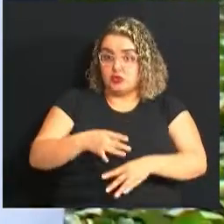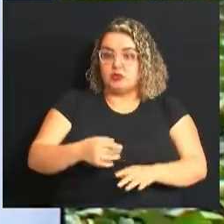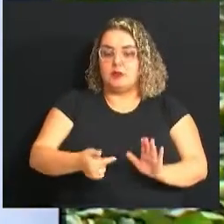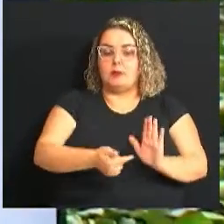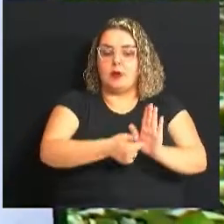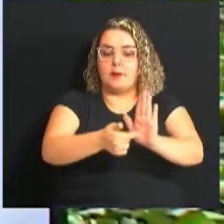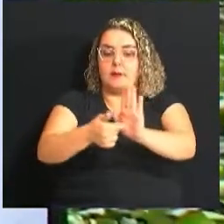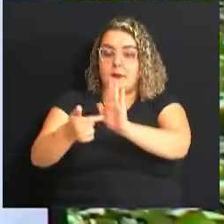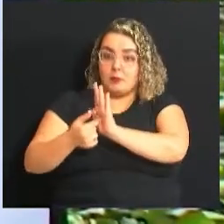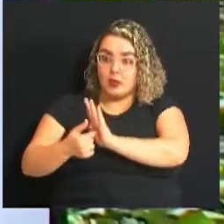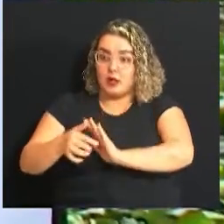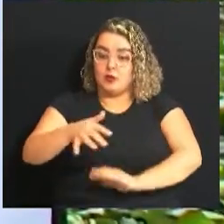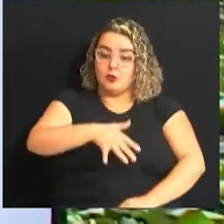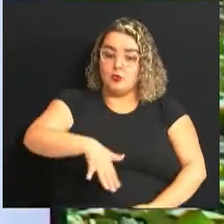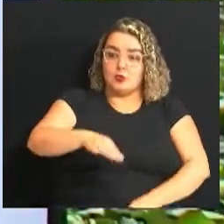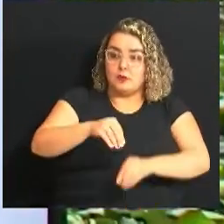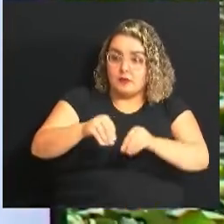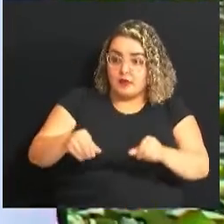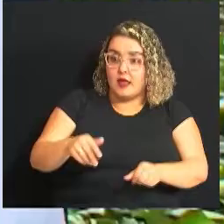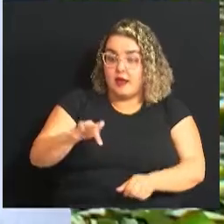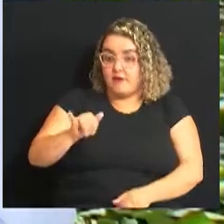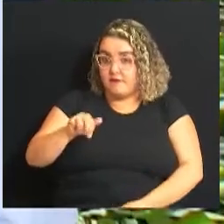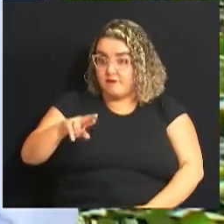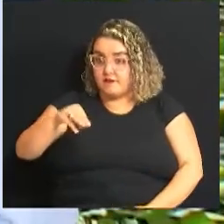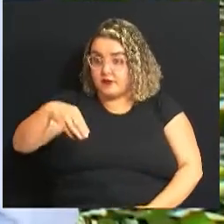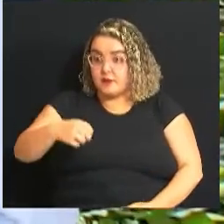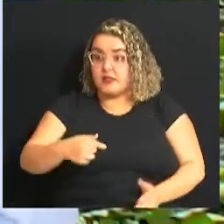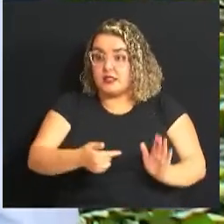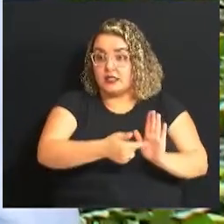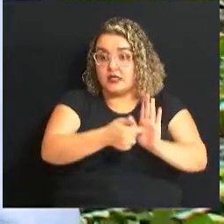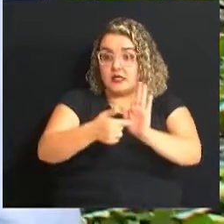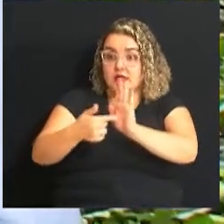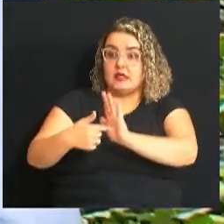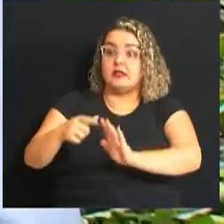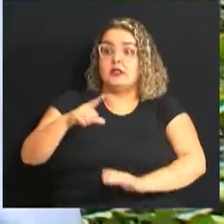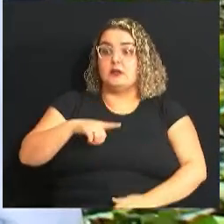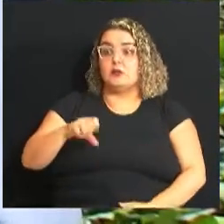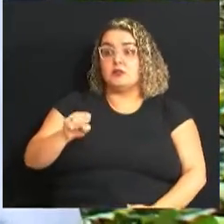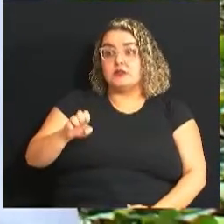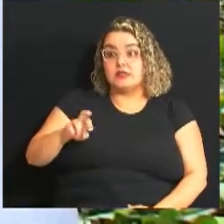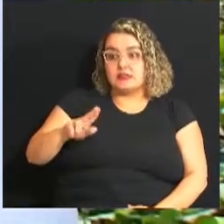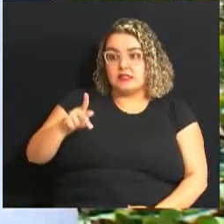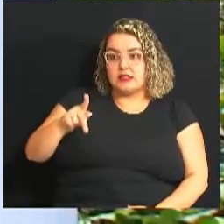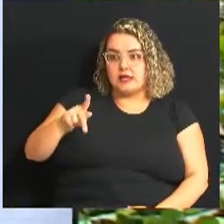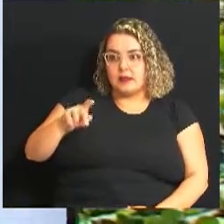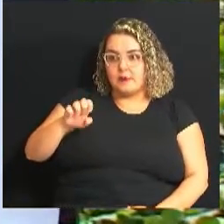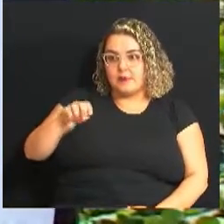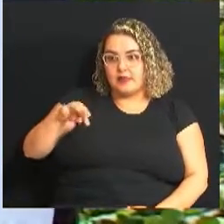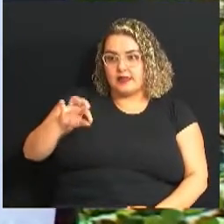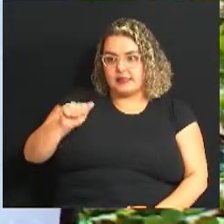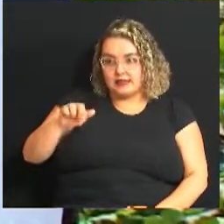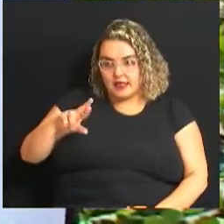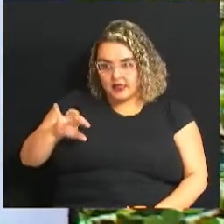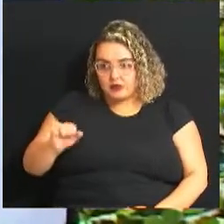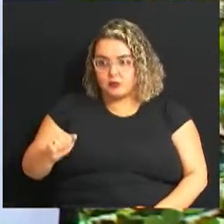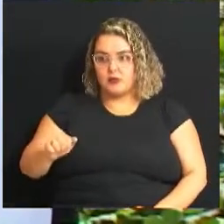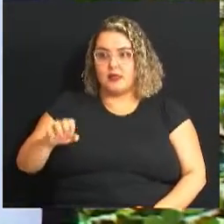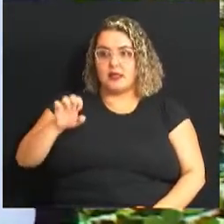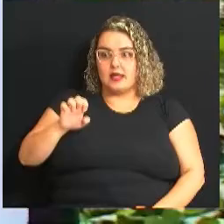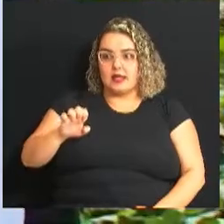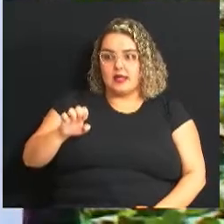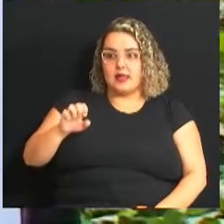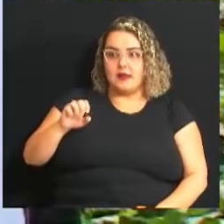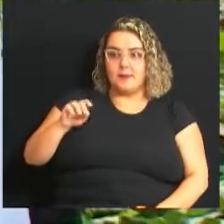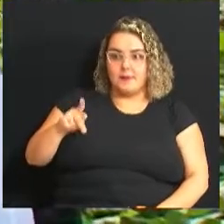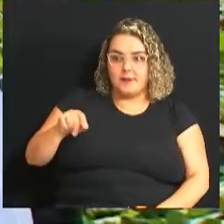o Espaço Terra Firme, que é um espaço de exposições, temos o Serpentário, temos o Repitário, nós temos o